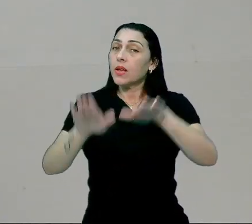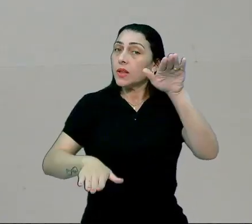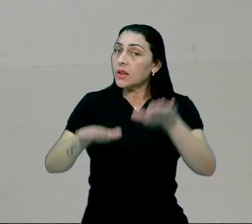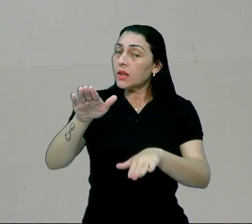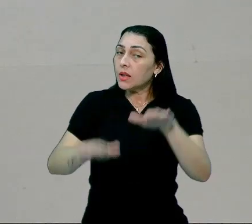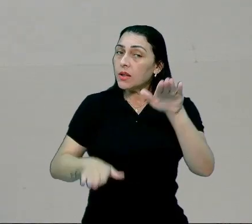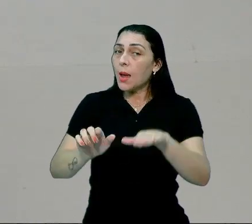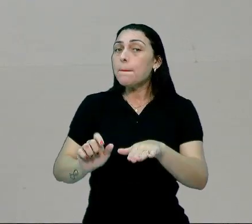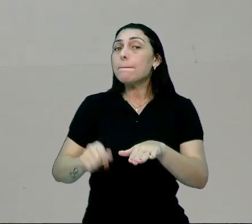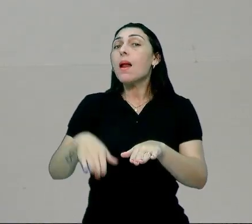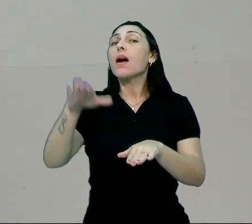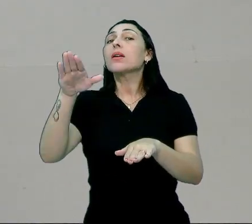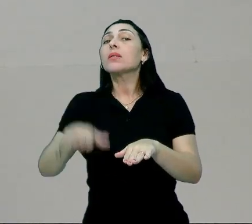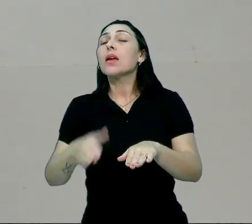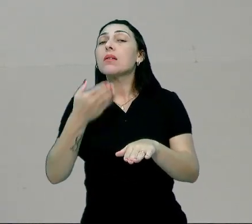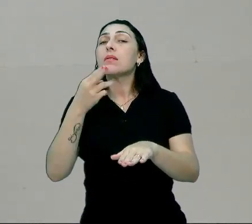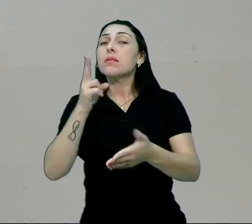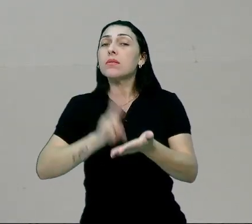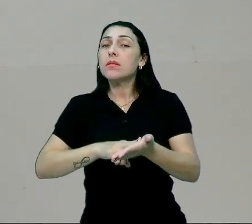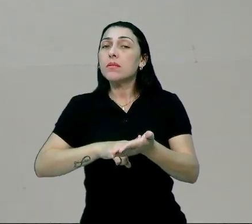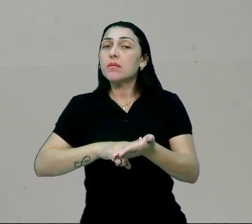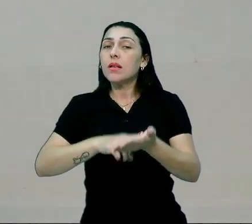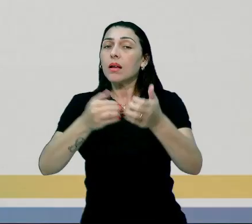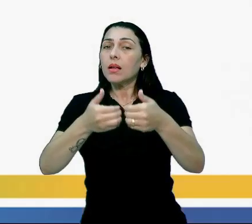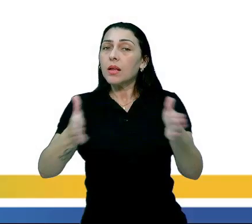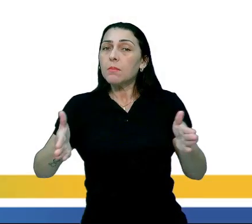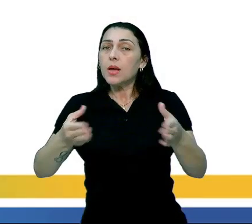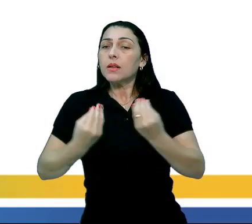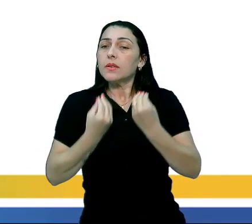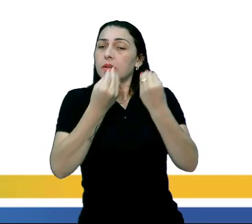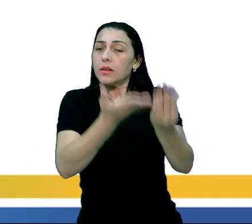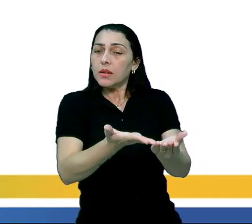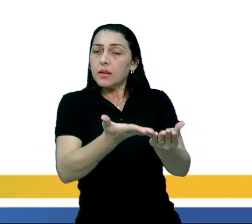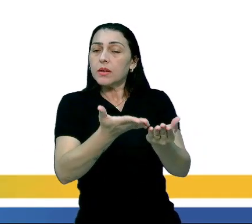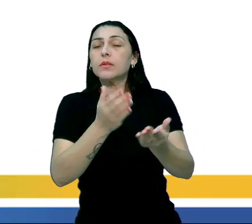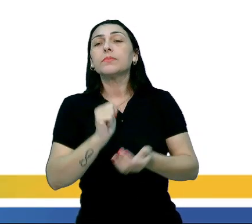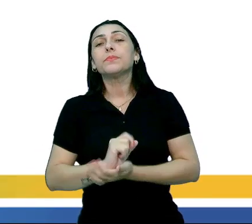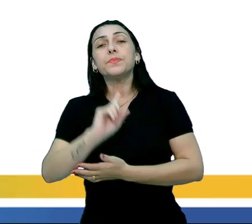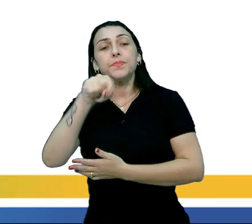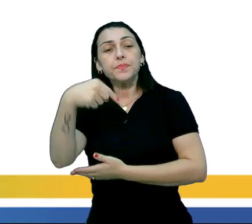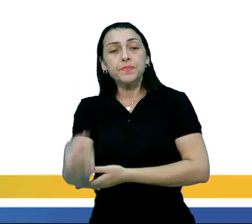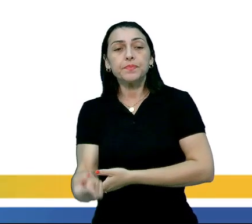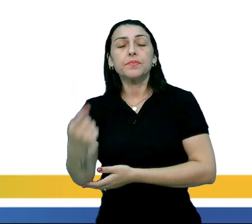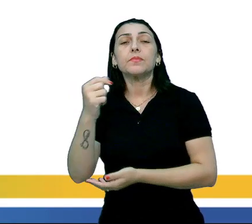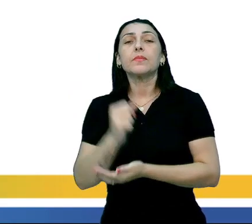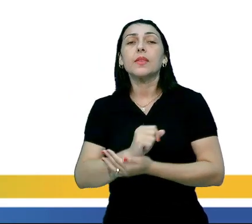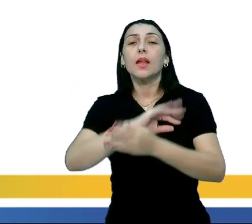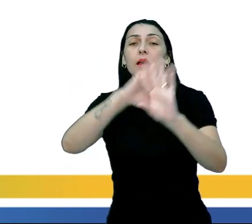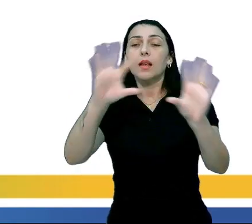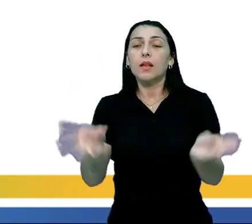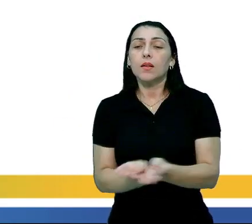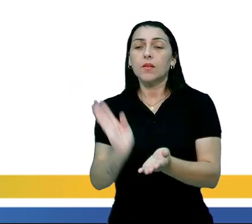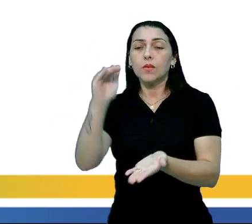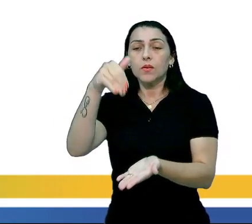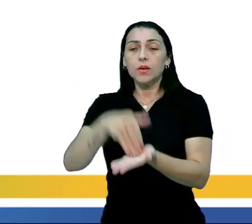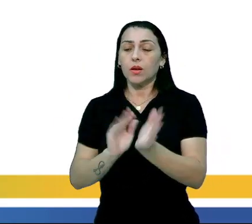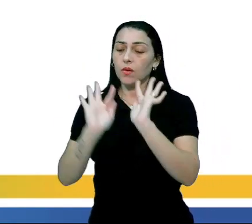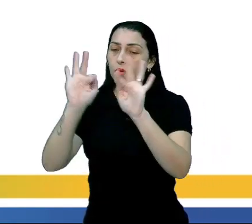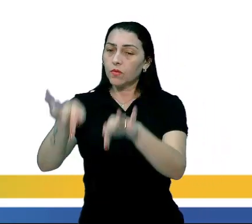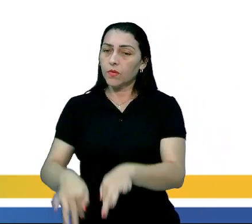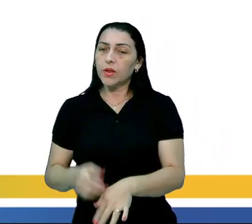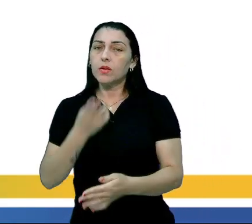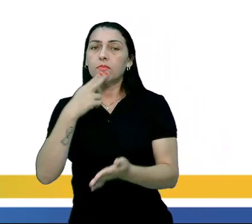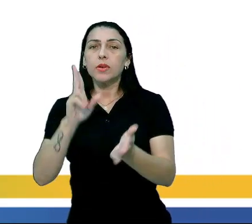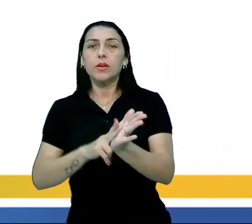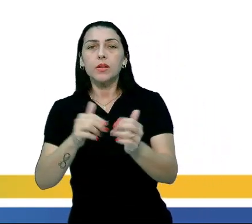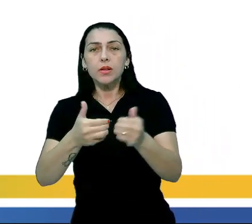dependendo para quem essa carta aberta for destinada. Logo em seguida, nós temos a conclusão, que é o final da carta